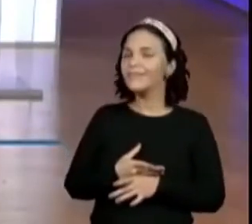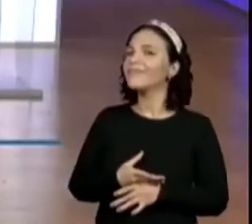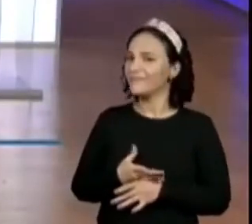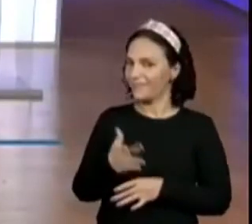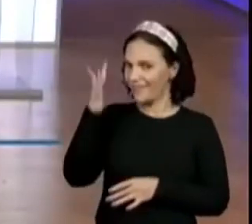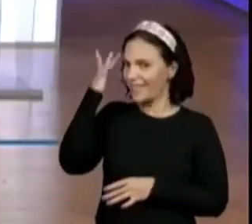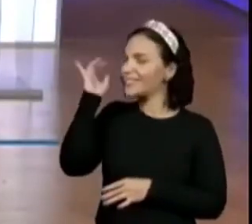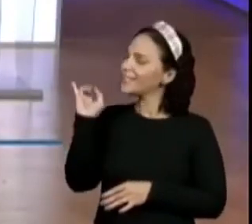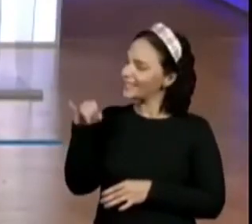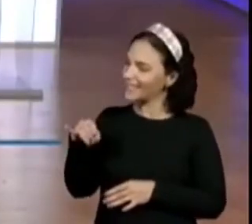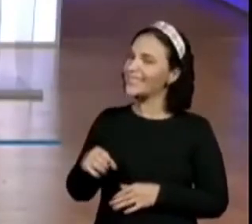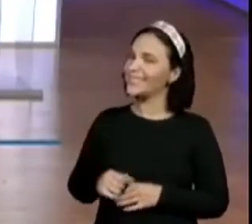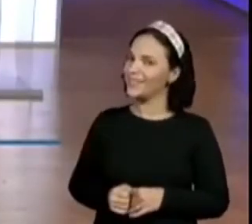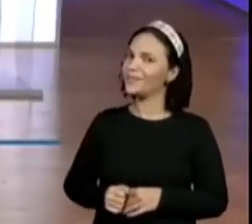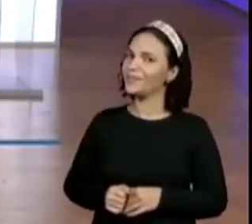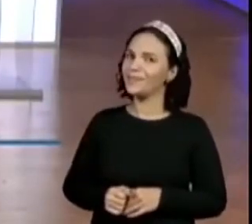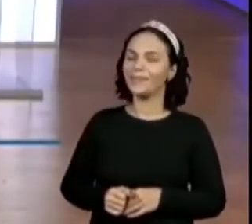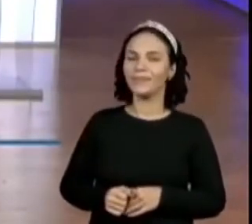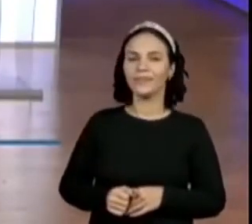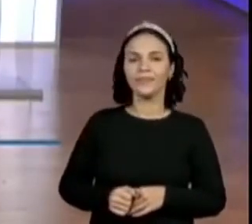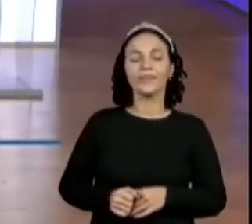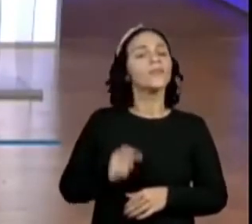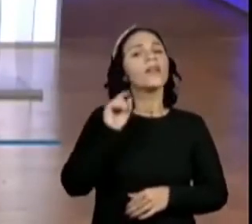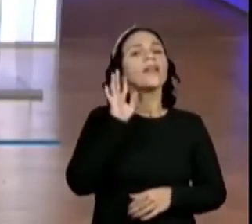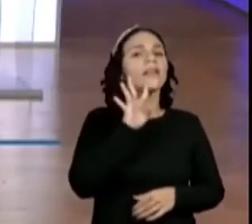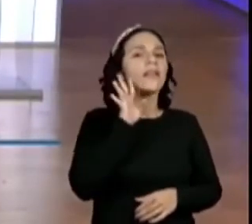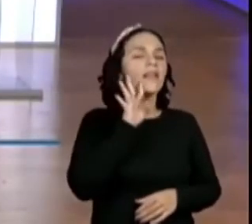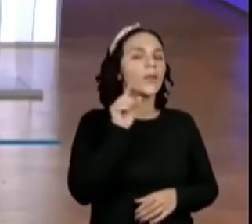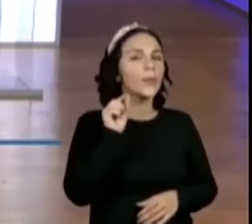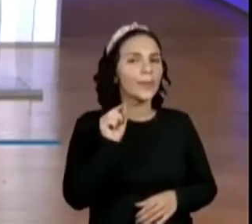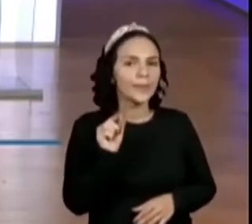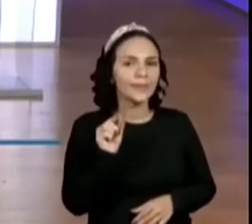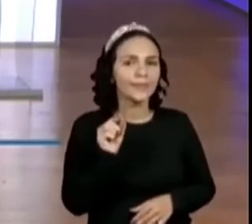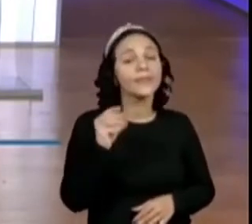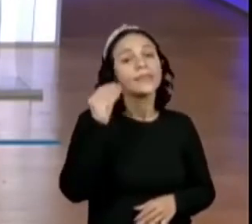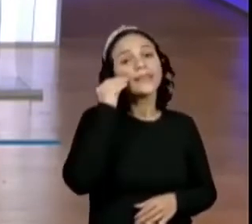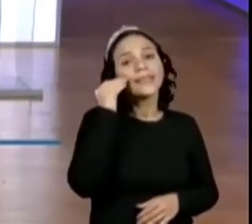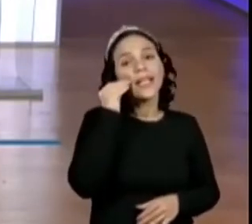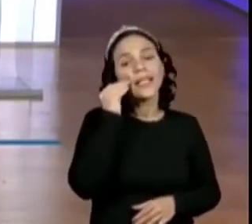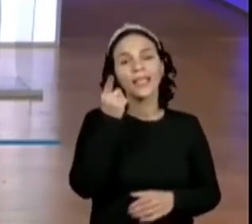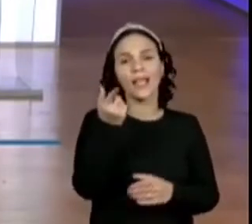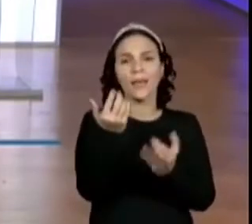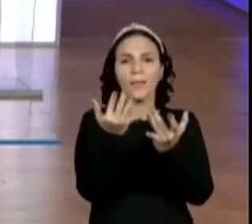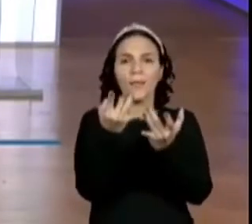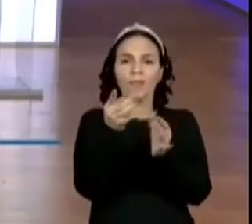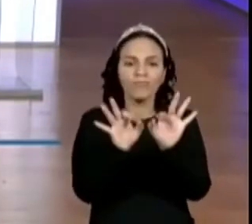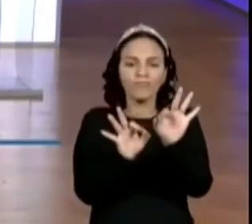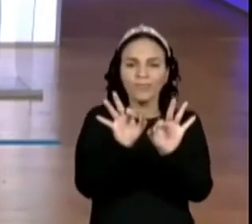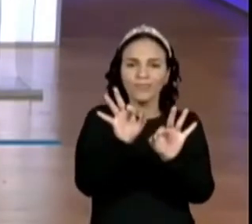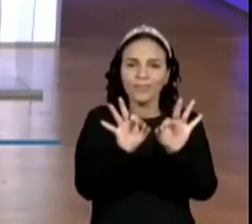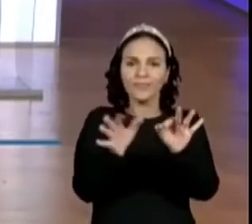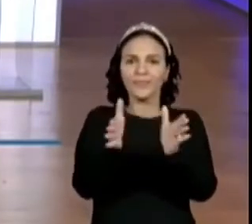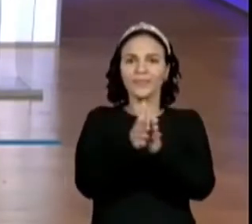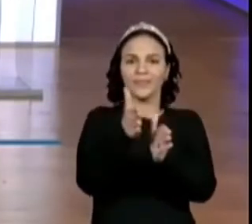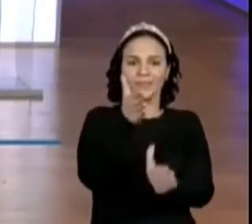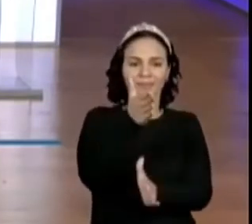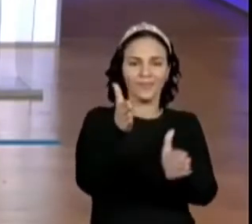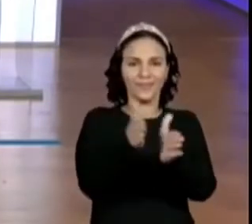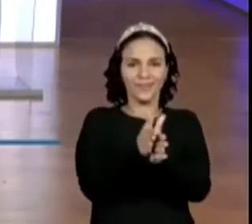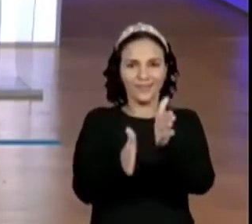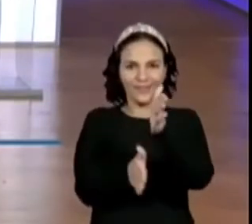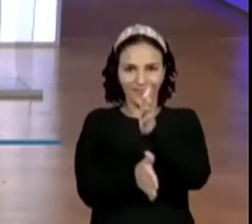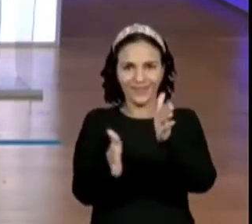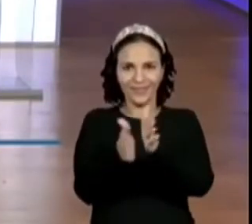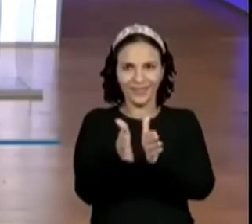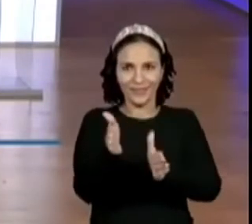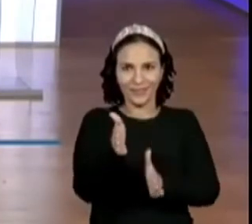Acho que sim. E o que é legal disso? Tenta fazer as mãozinhas, tenta achar um jeito de brincar. E toda vez